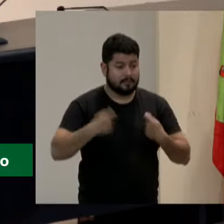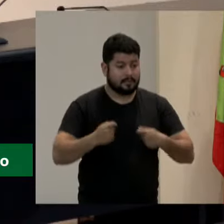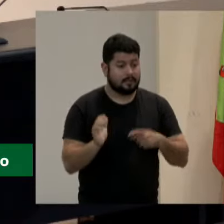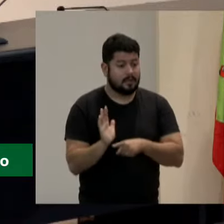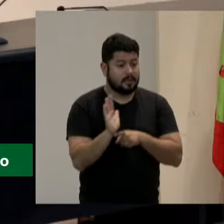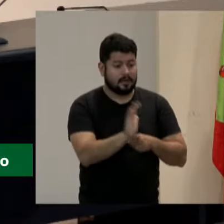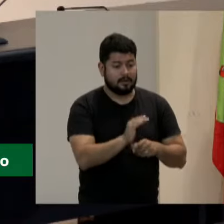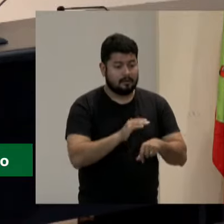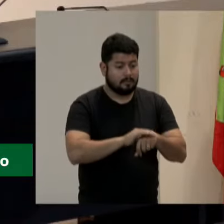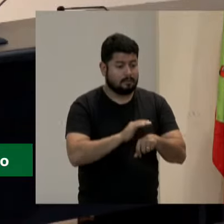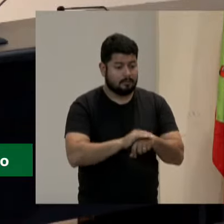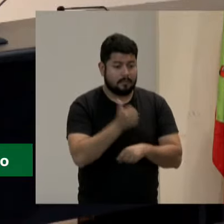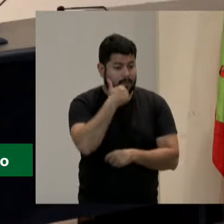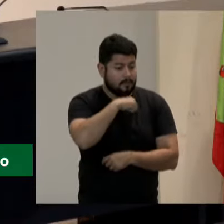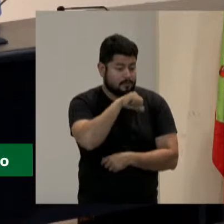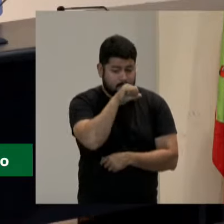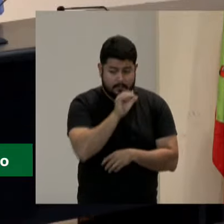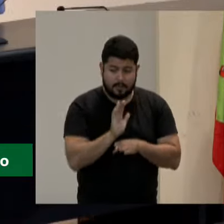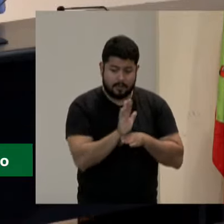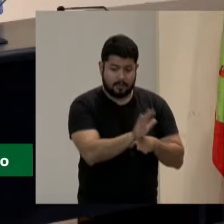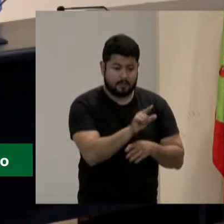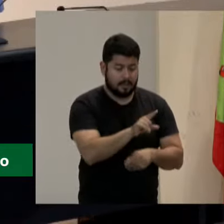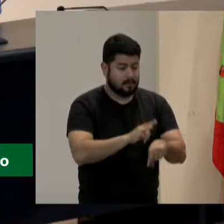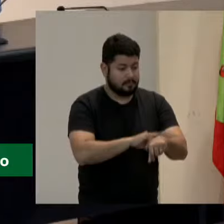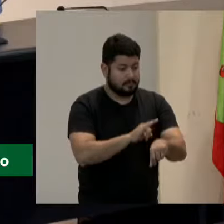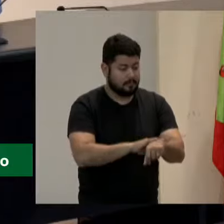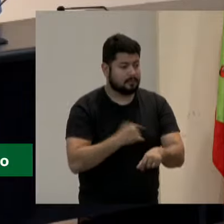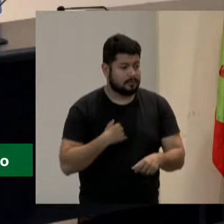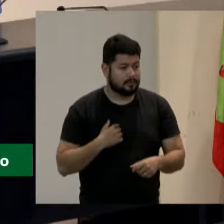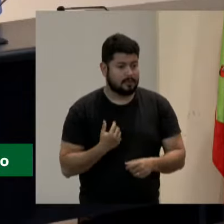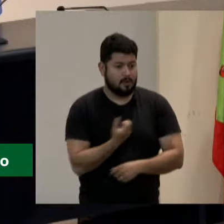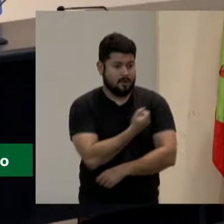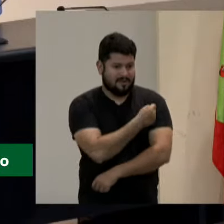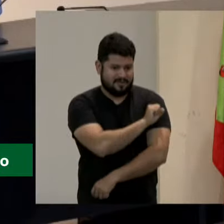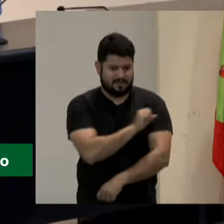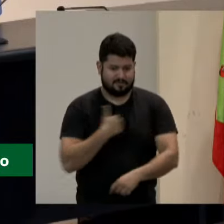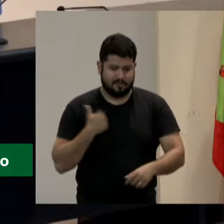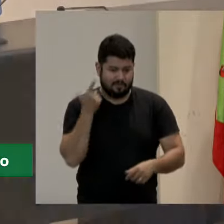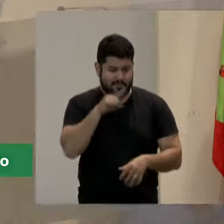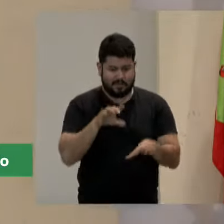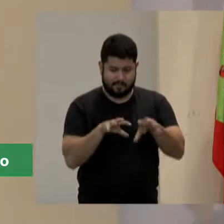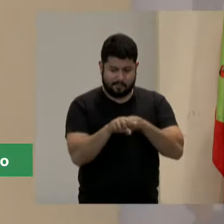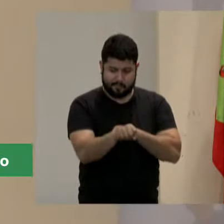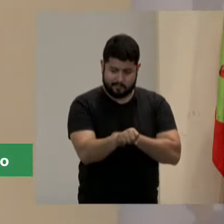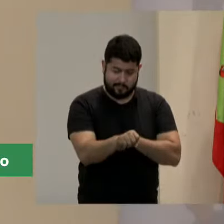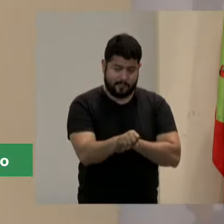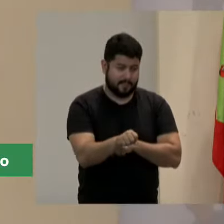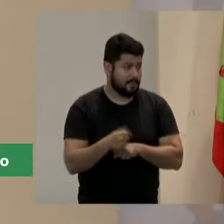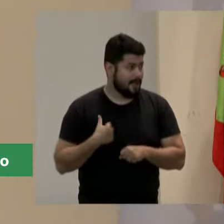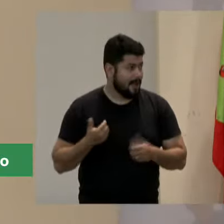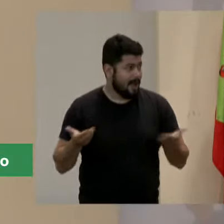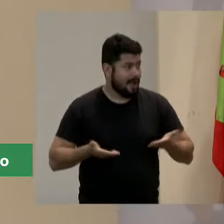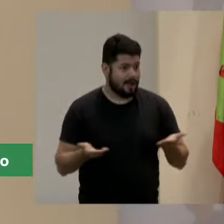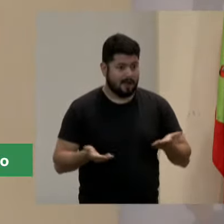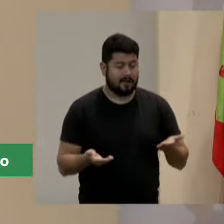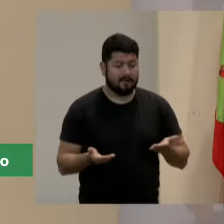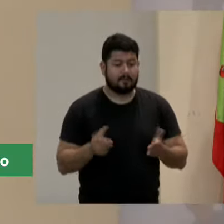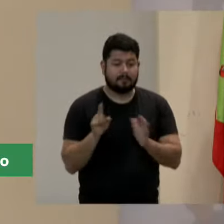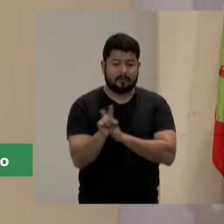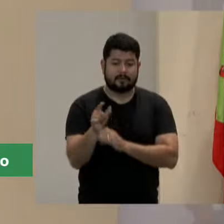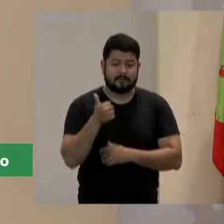isso, Sebastião? É isso mesmo. Aí, quando eu terminei a oitava série, eu cheguei para minha mãe e falei, e agora, mãe? Ela, agora, meu